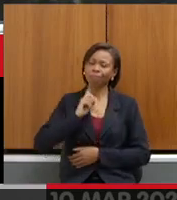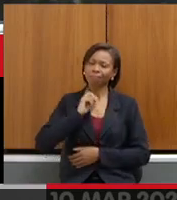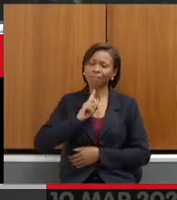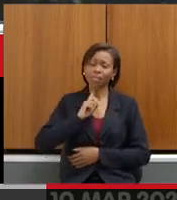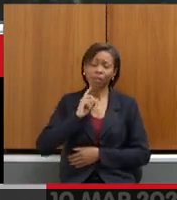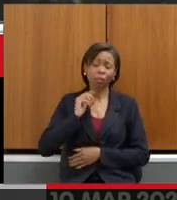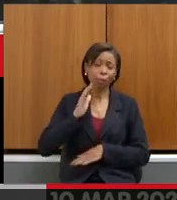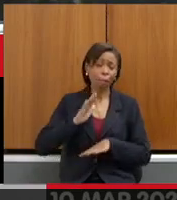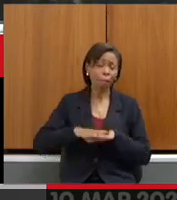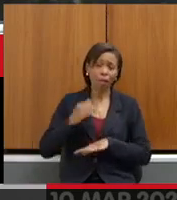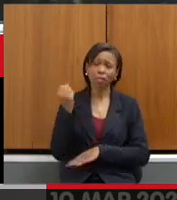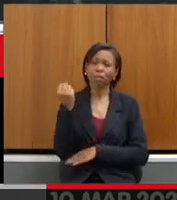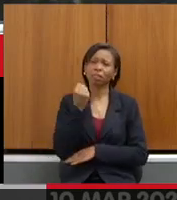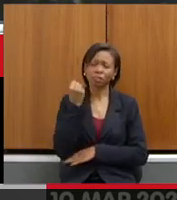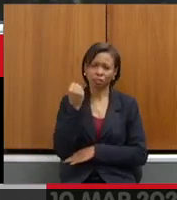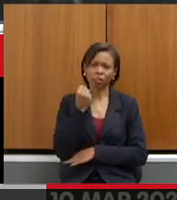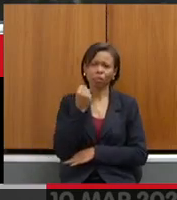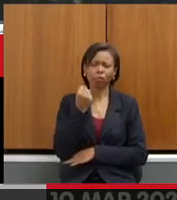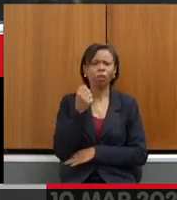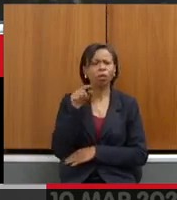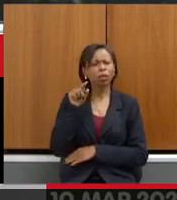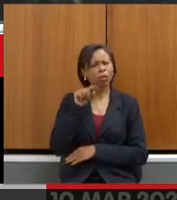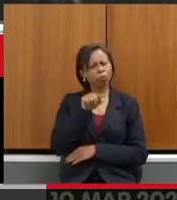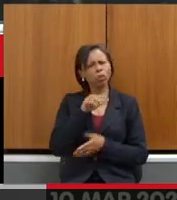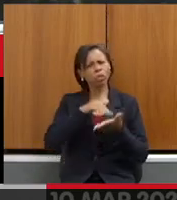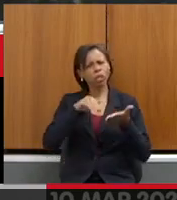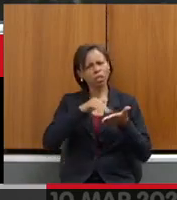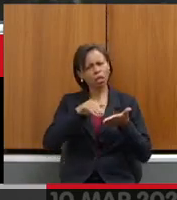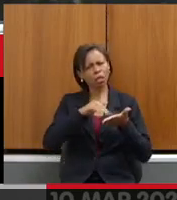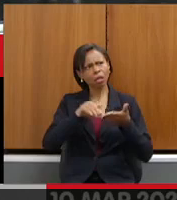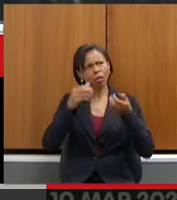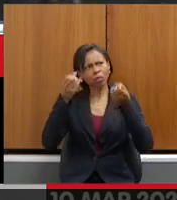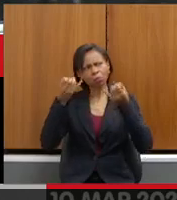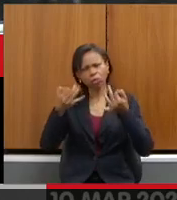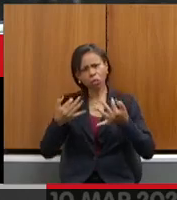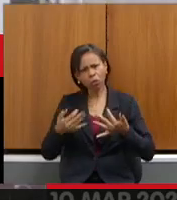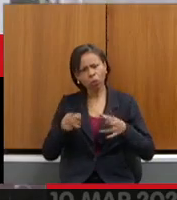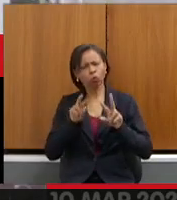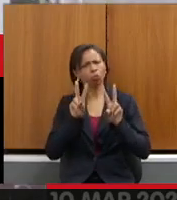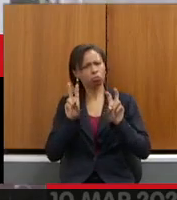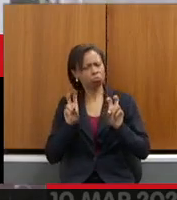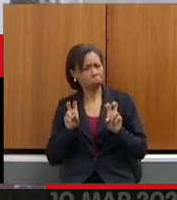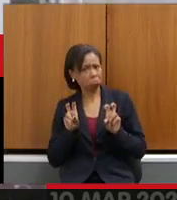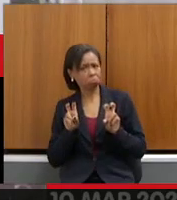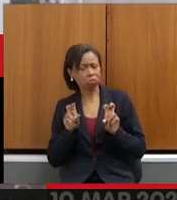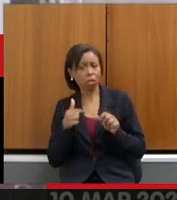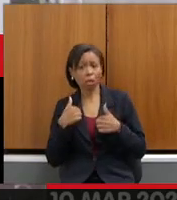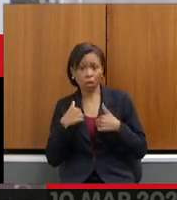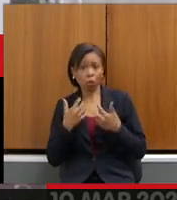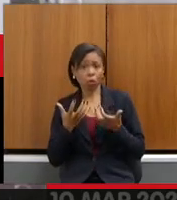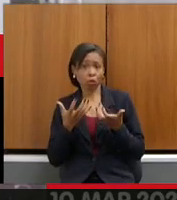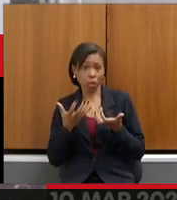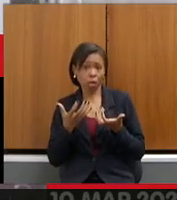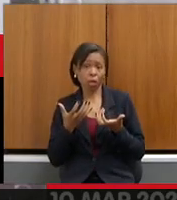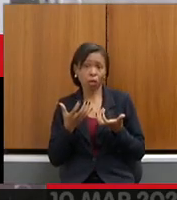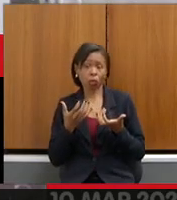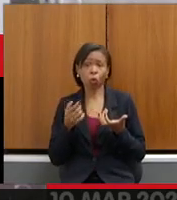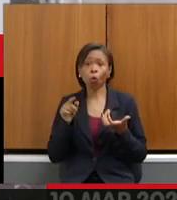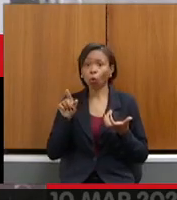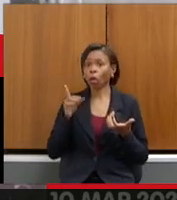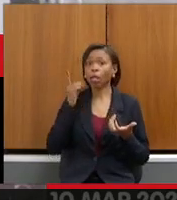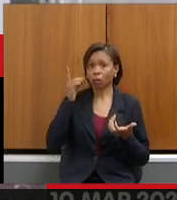mais grave vossa excelência aqui comentou sobre isso eu queria assim como a comissão já fez esse aqui alimento pô